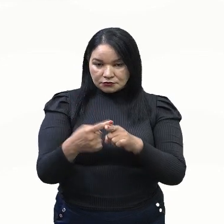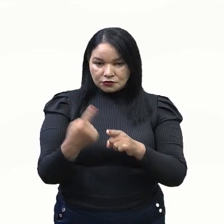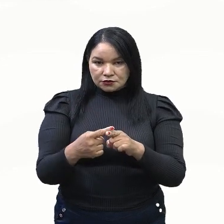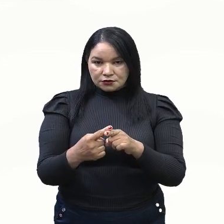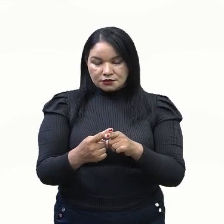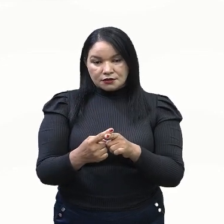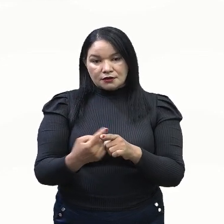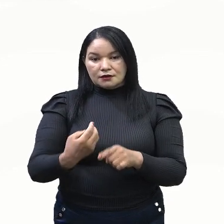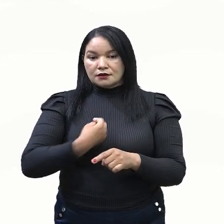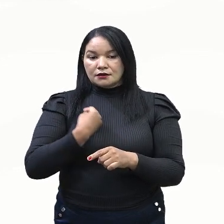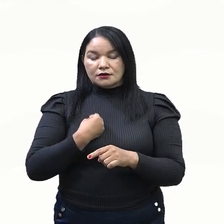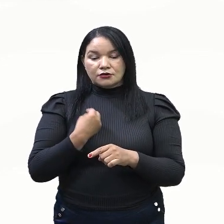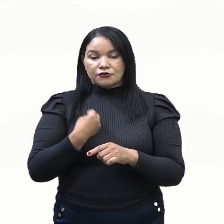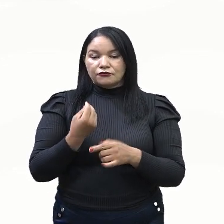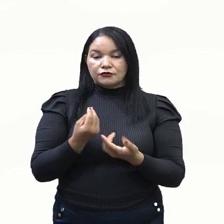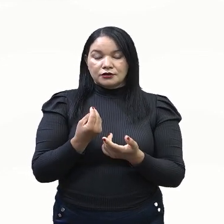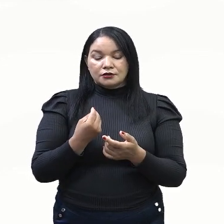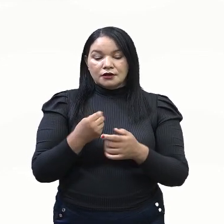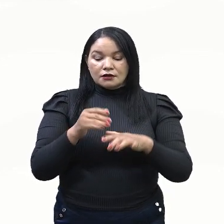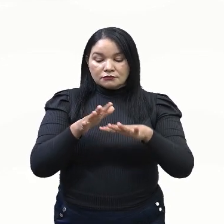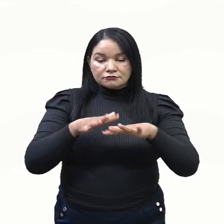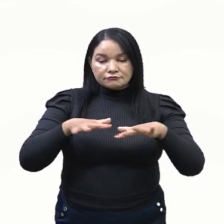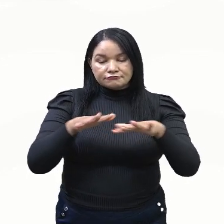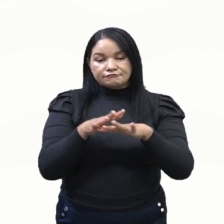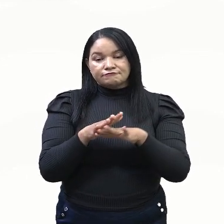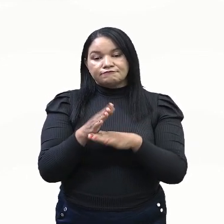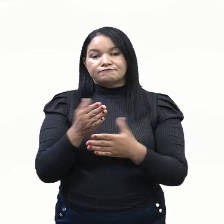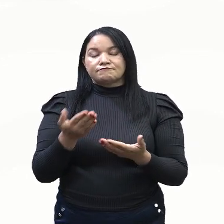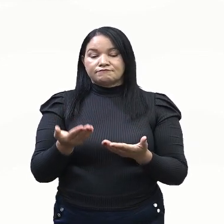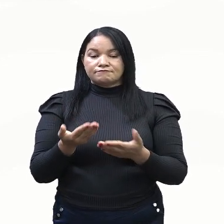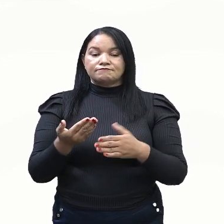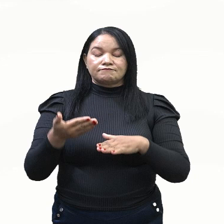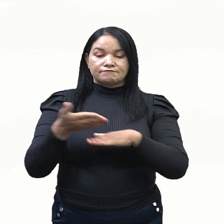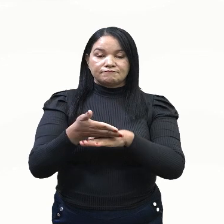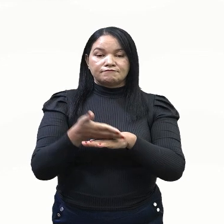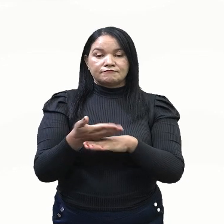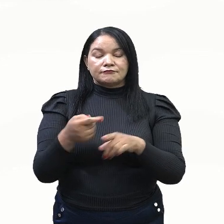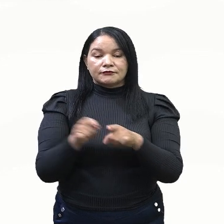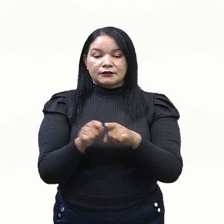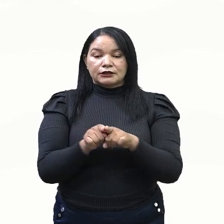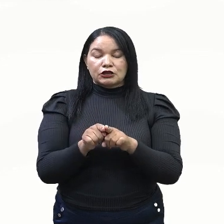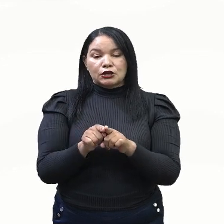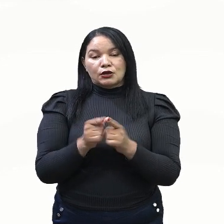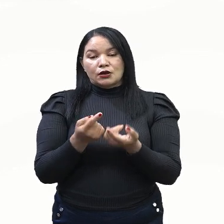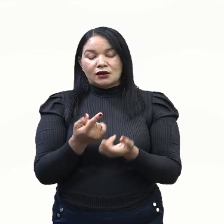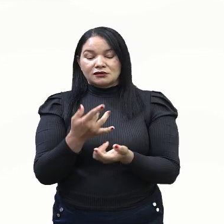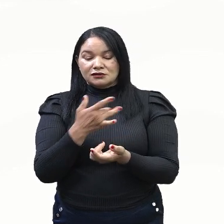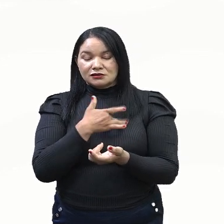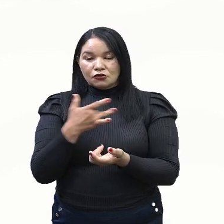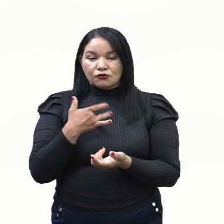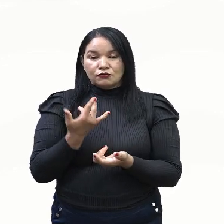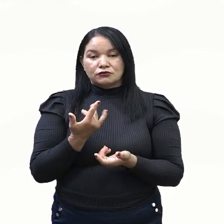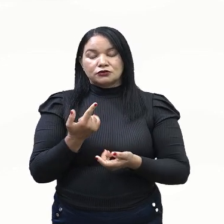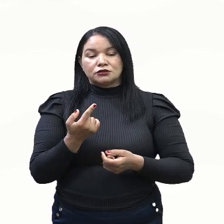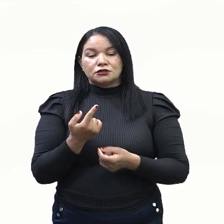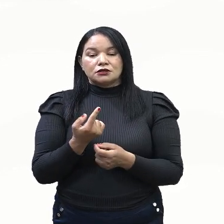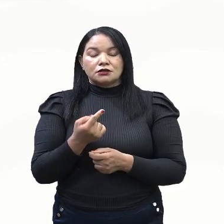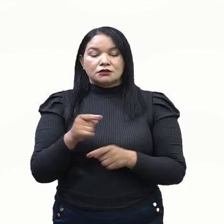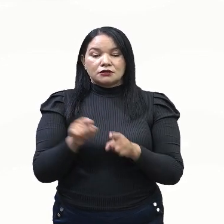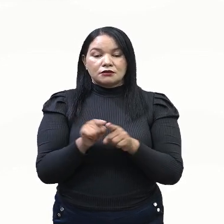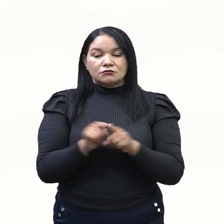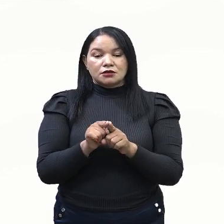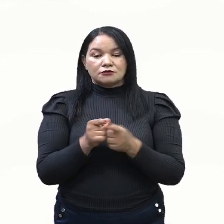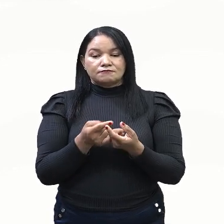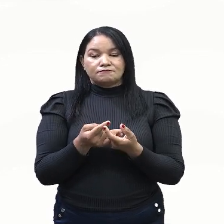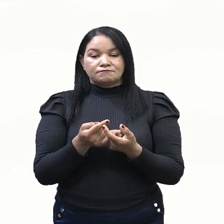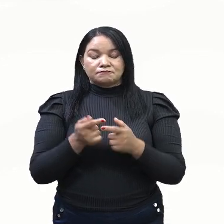condições que eles estavam inseridos, né? Tanto em relação à saúde, quanto também de